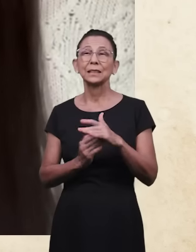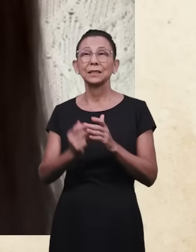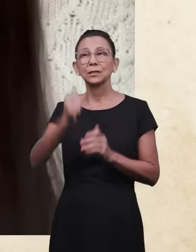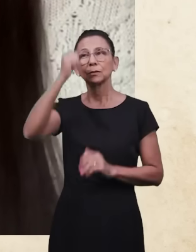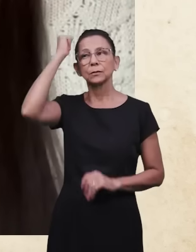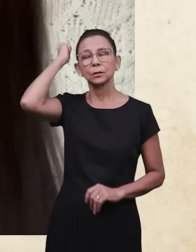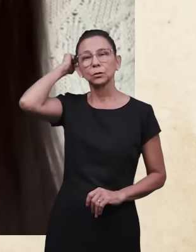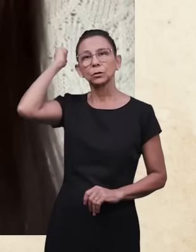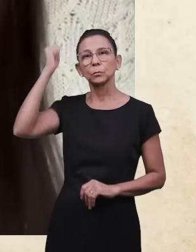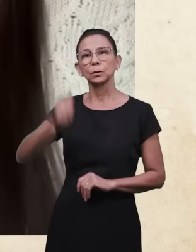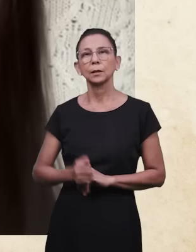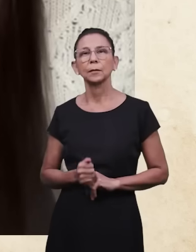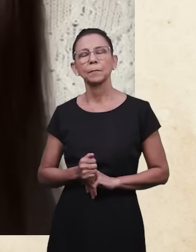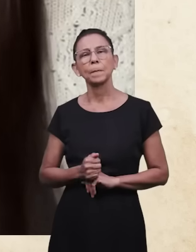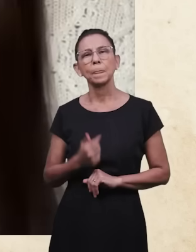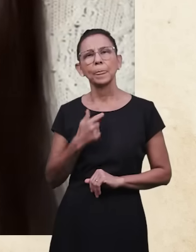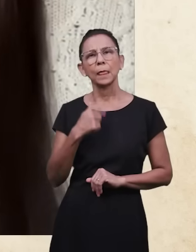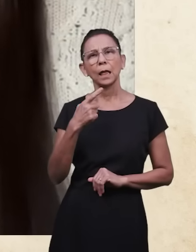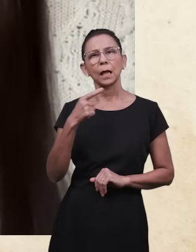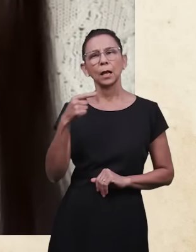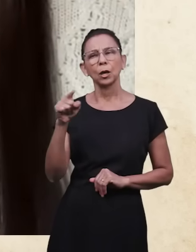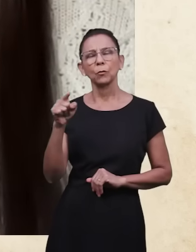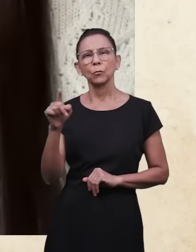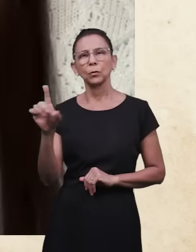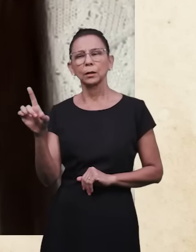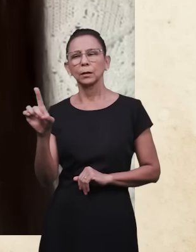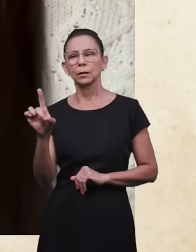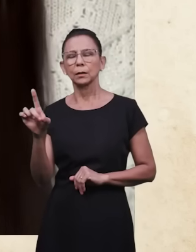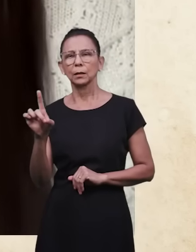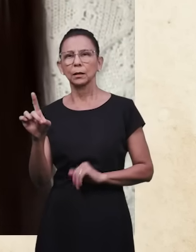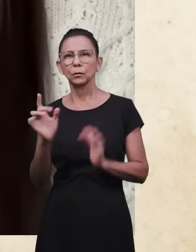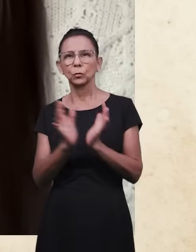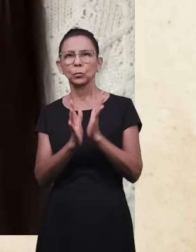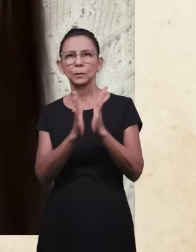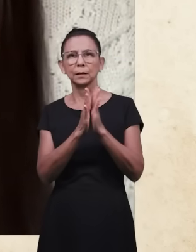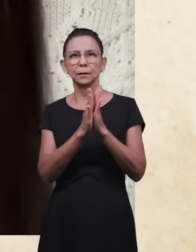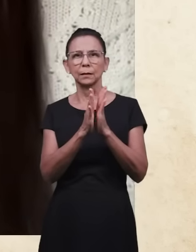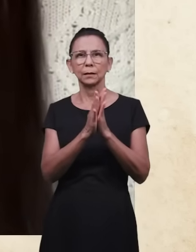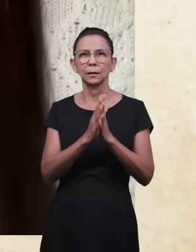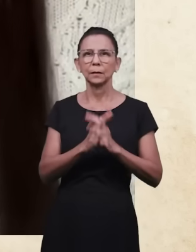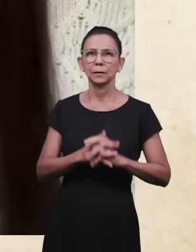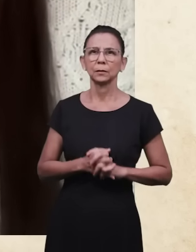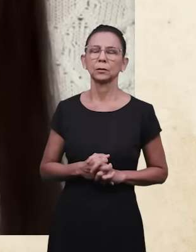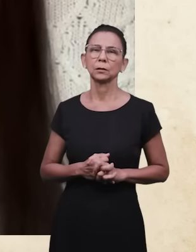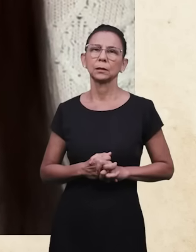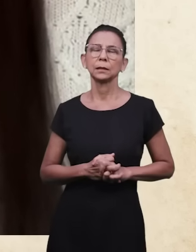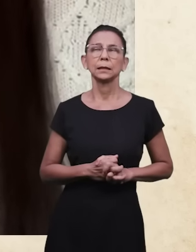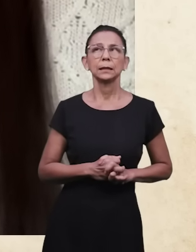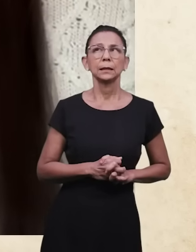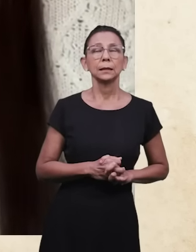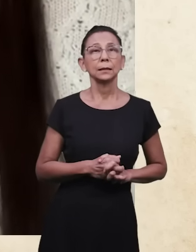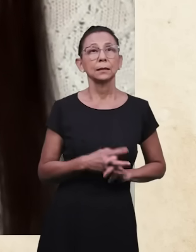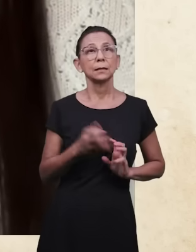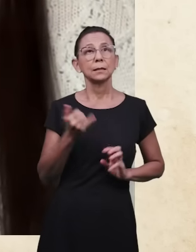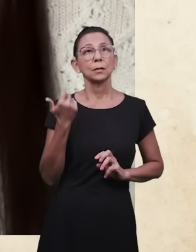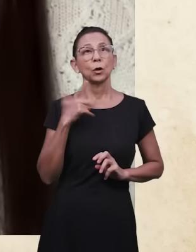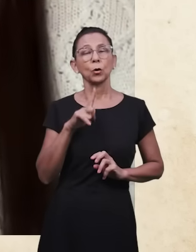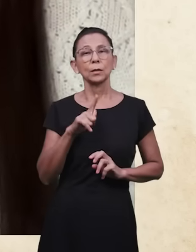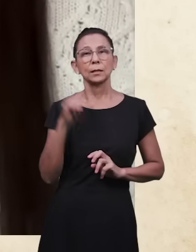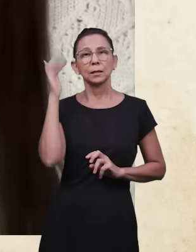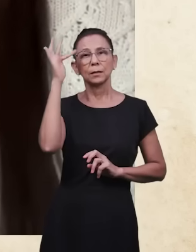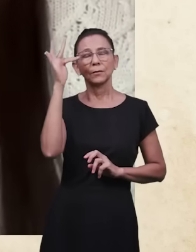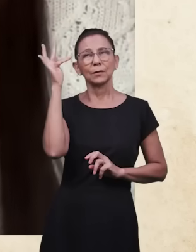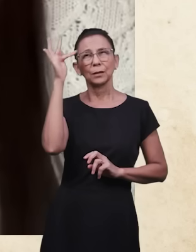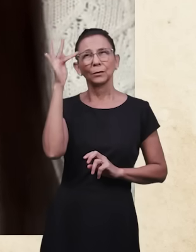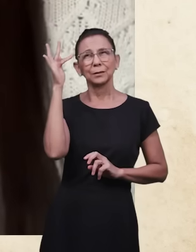vestibulares. E um dia eu passei pelo grupo de intercessão e o Senhor deu uma revelação a um dos irmãos de que eu passaria na